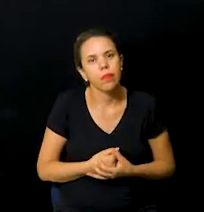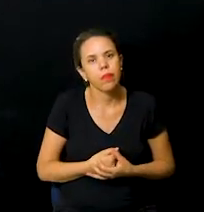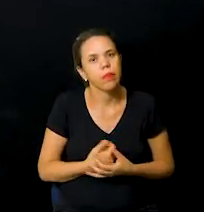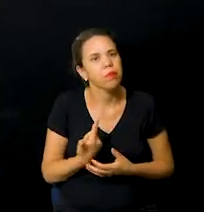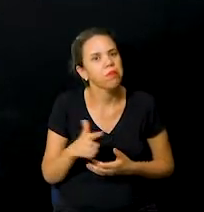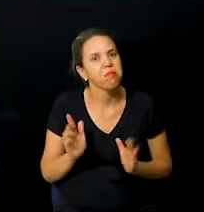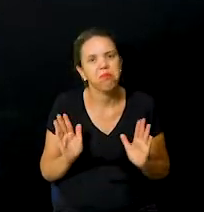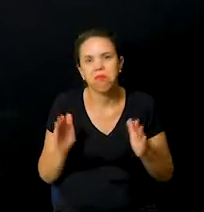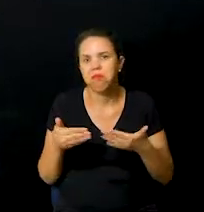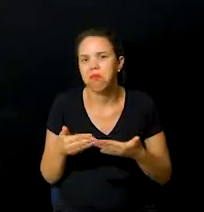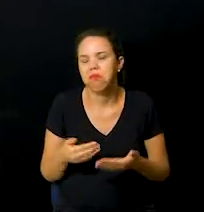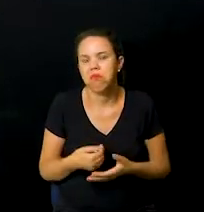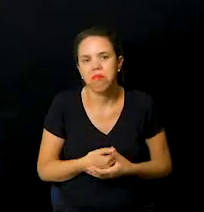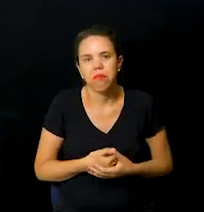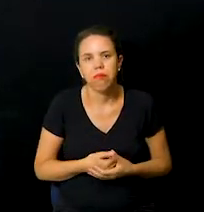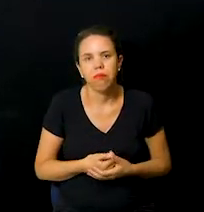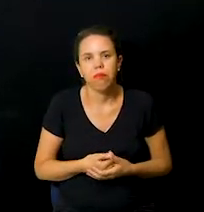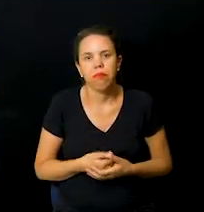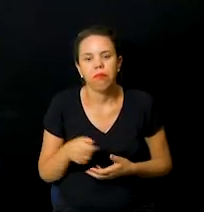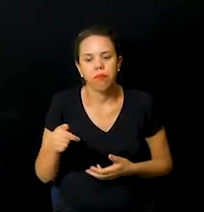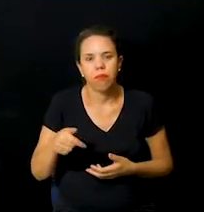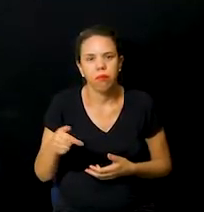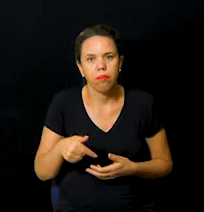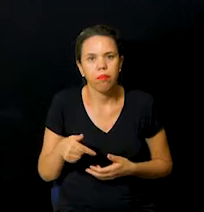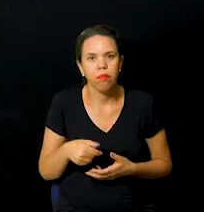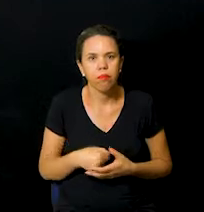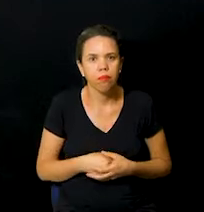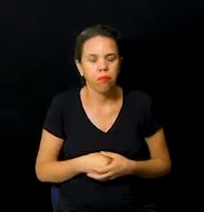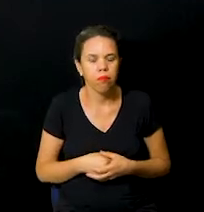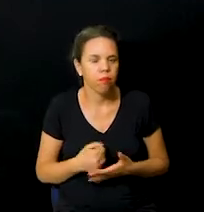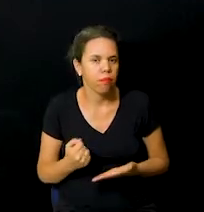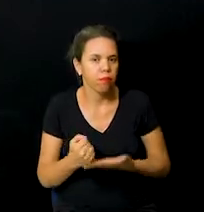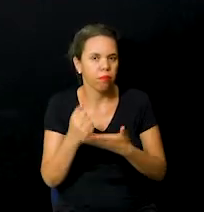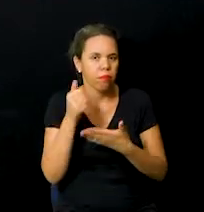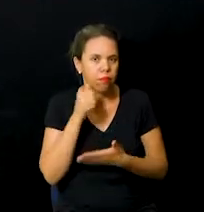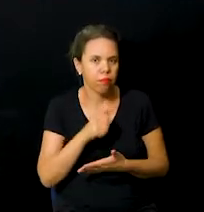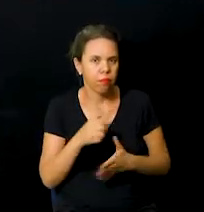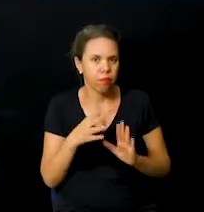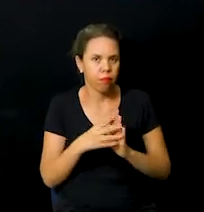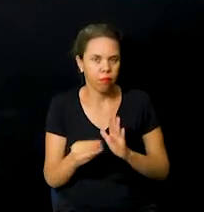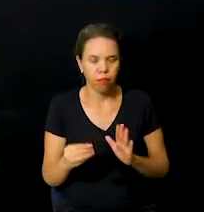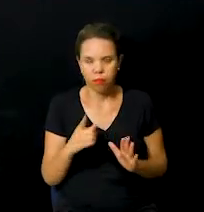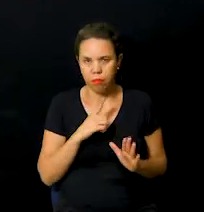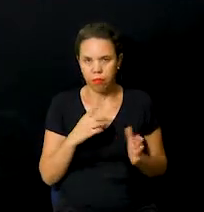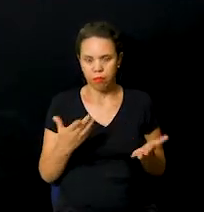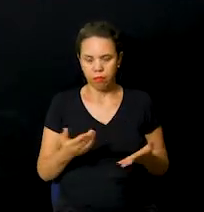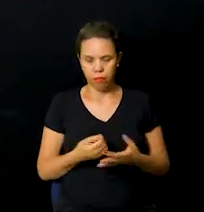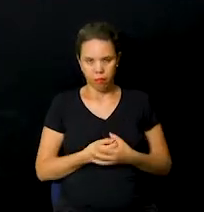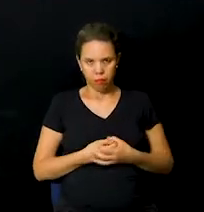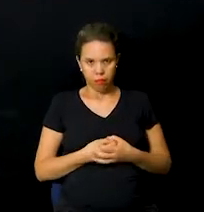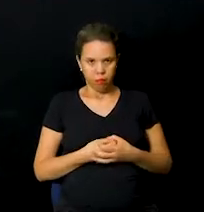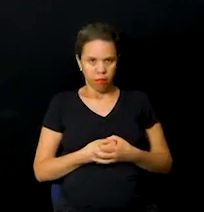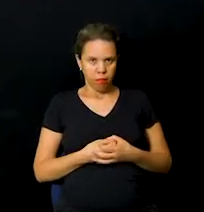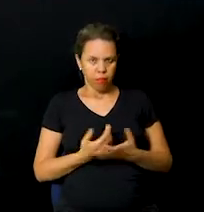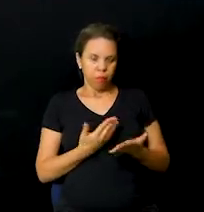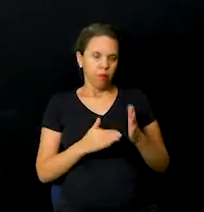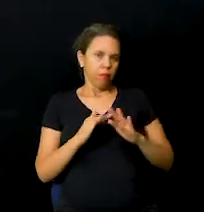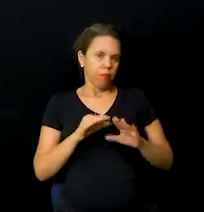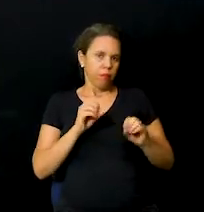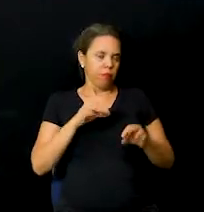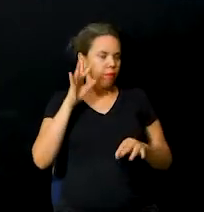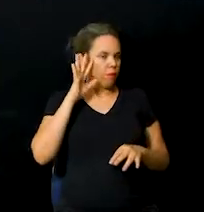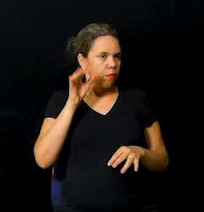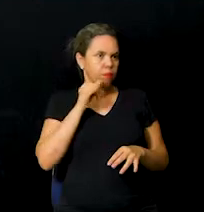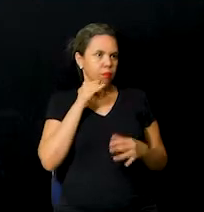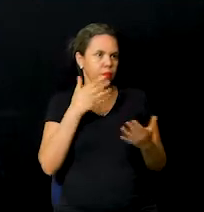preocupadas, sem foco. E é aqui que a gente acaba contribuindo com ela no modelo que a gente tem hoje, que é esse modelo